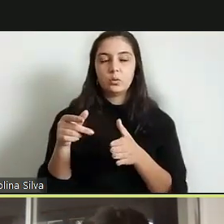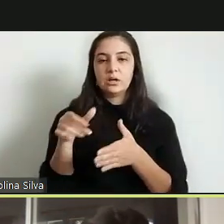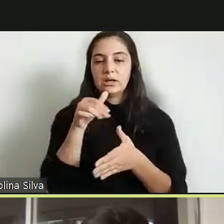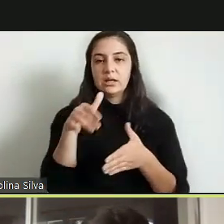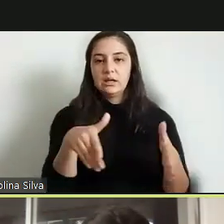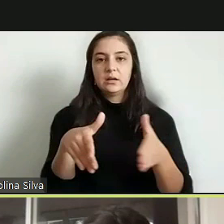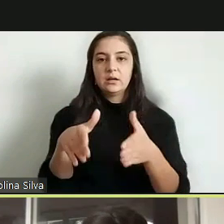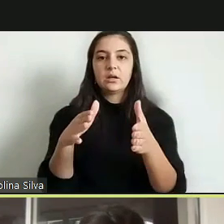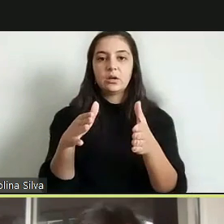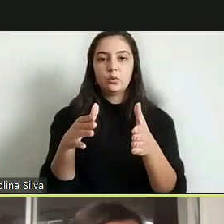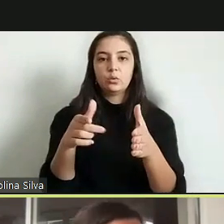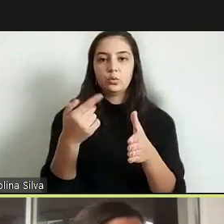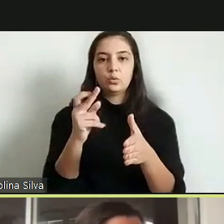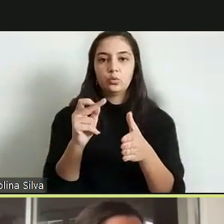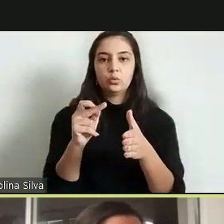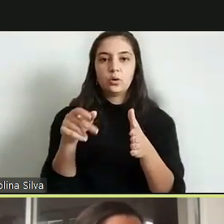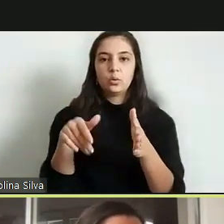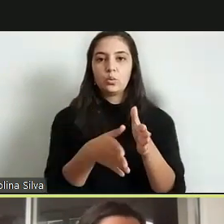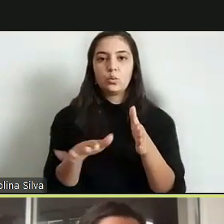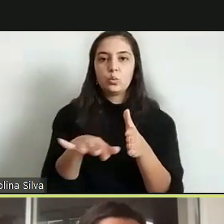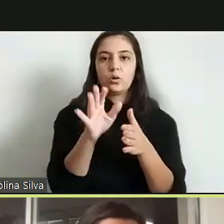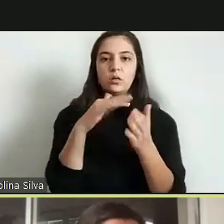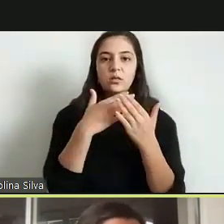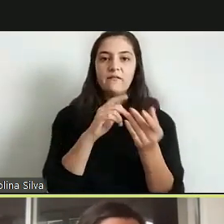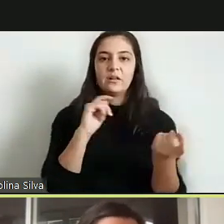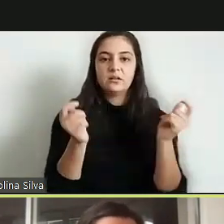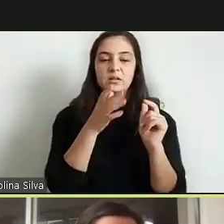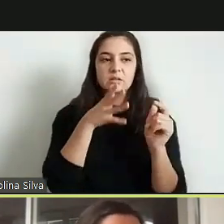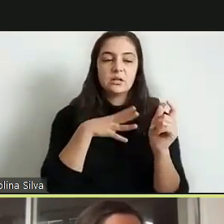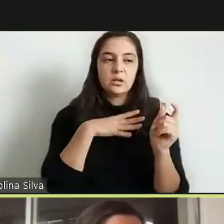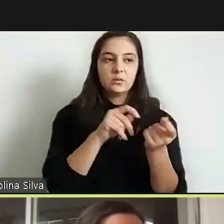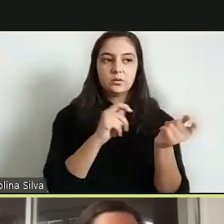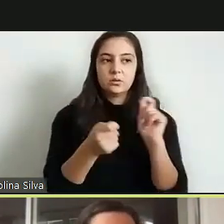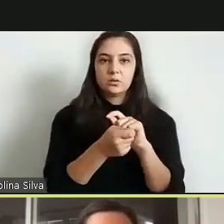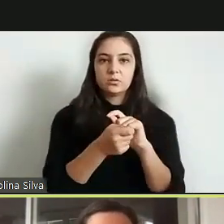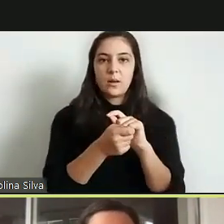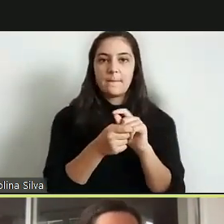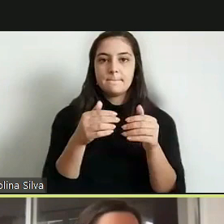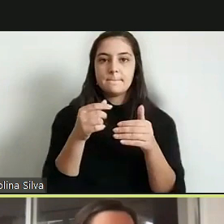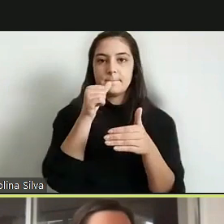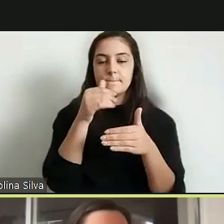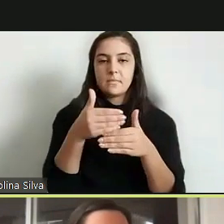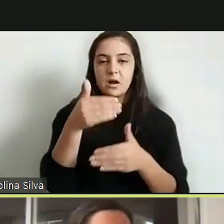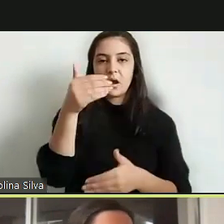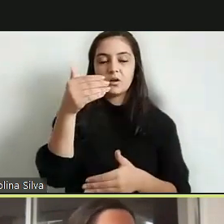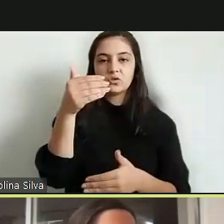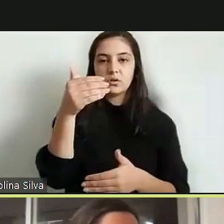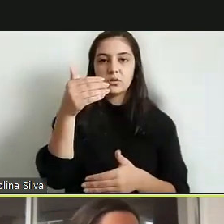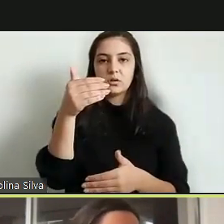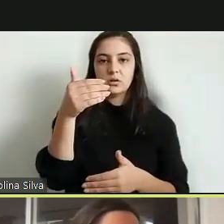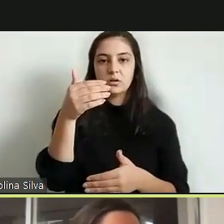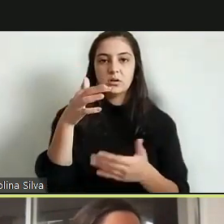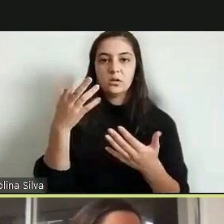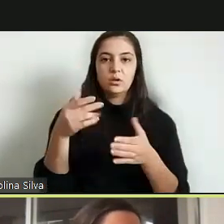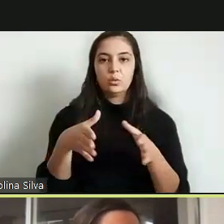me disseram que ele ia ser transformado, pronto, ia haver uma barragem que ia interromper o